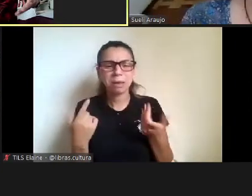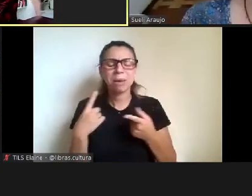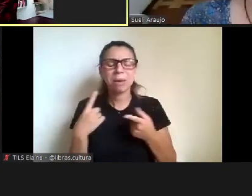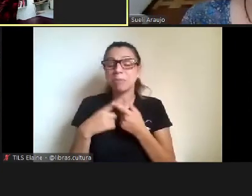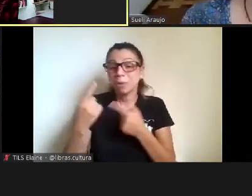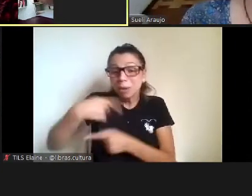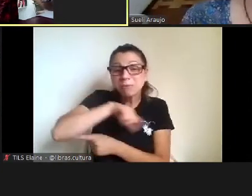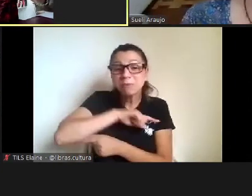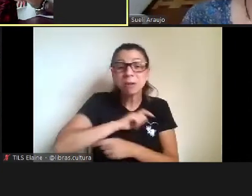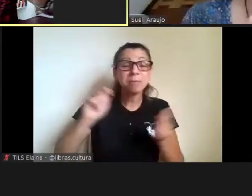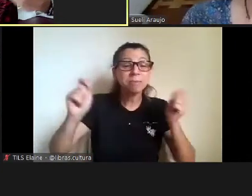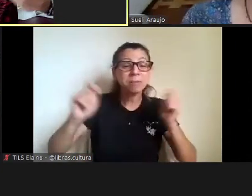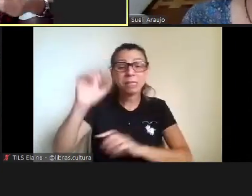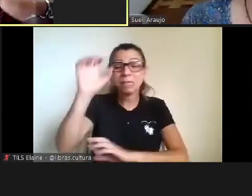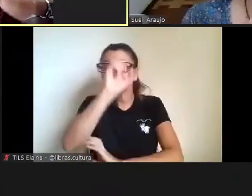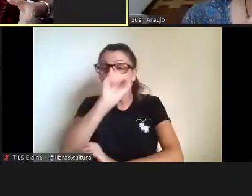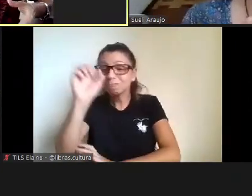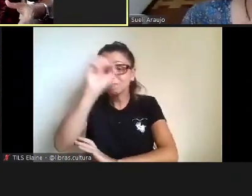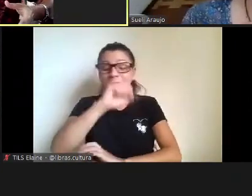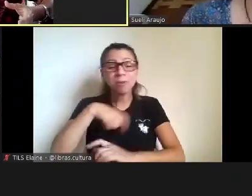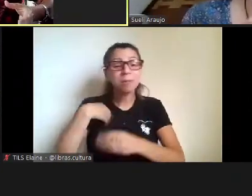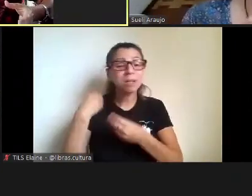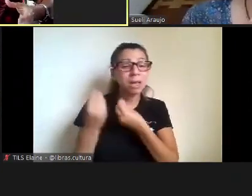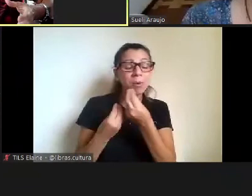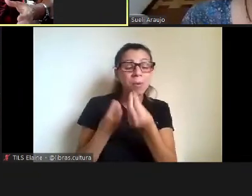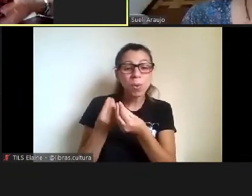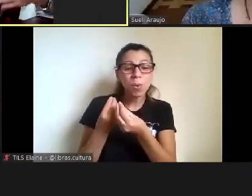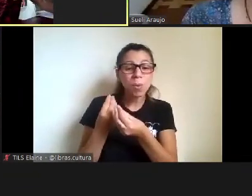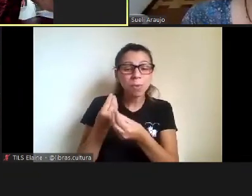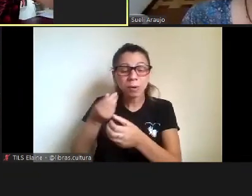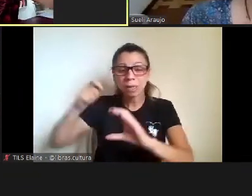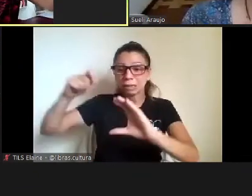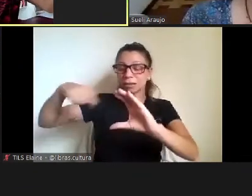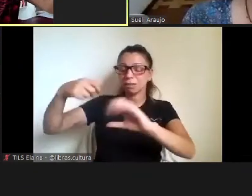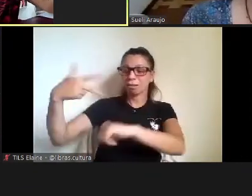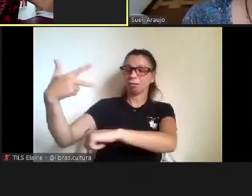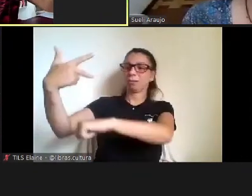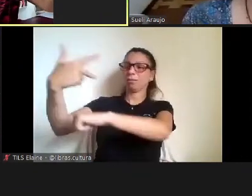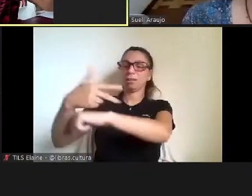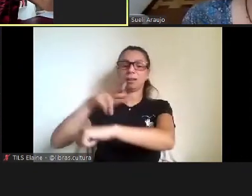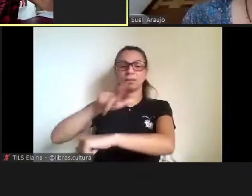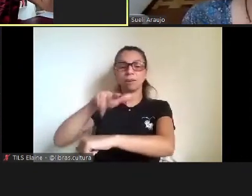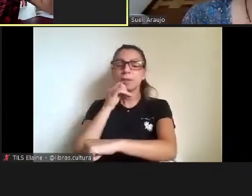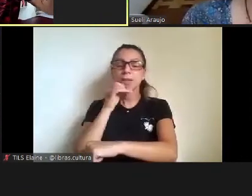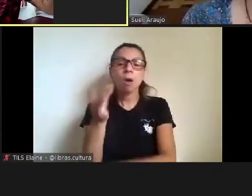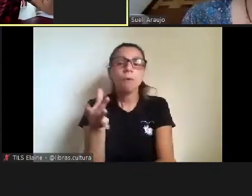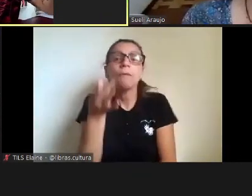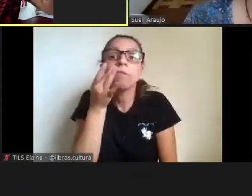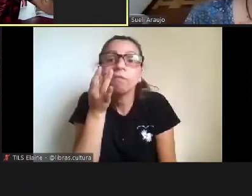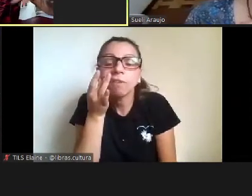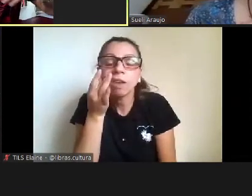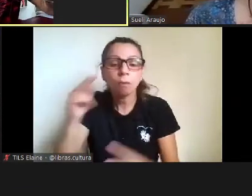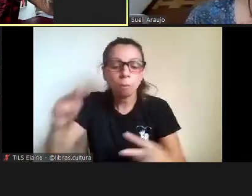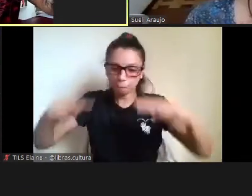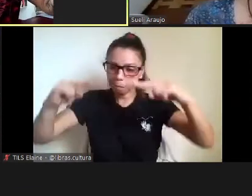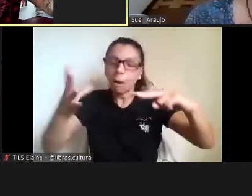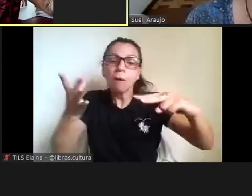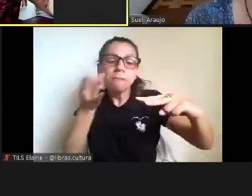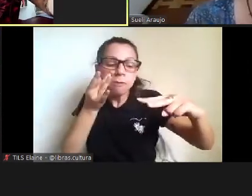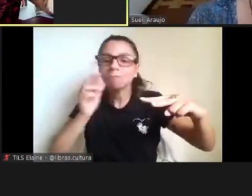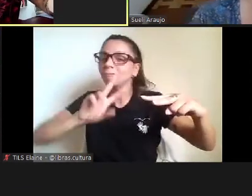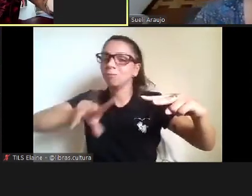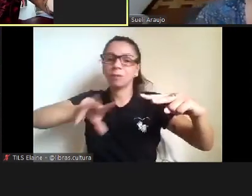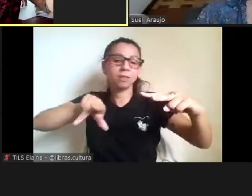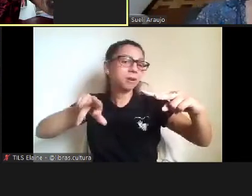aprender, né? A gente vai ter que aprender a olhar através da câmera, né? A gente não vai mais olhar as pessoas ao vivo, quer dizer, é uma emoção